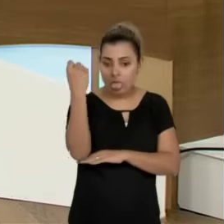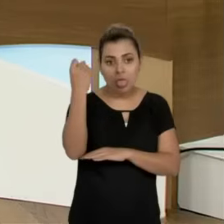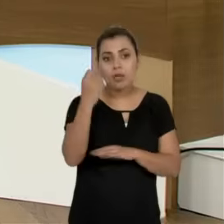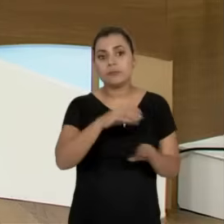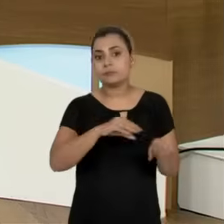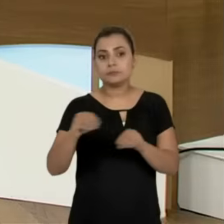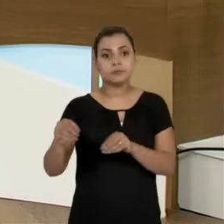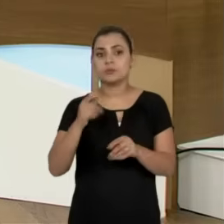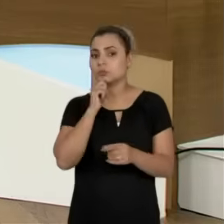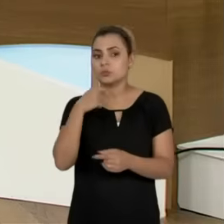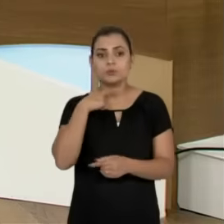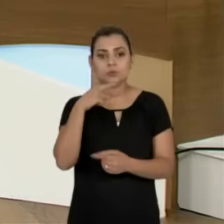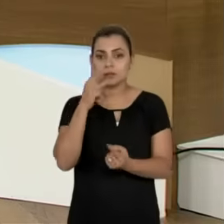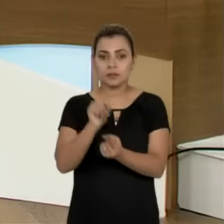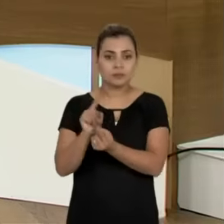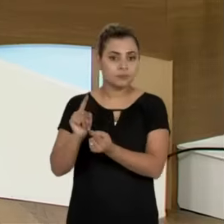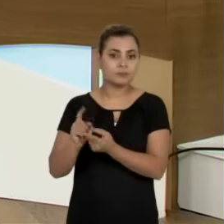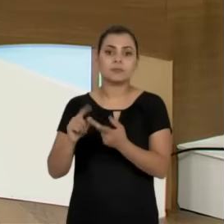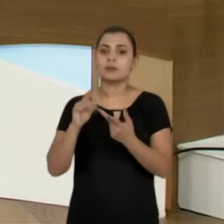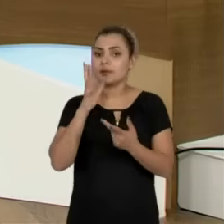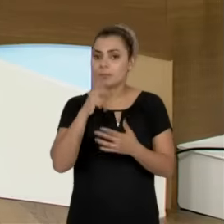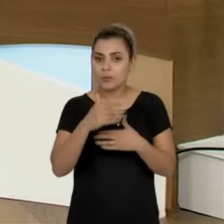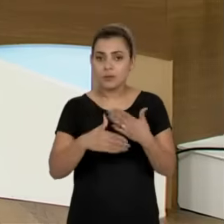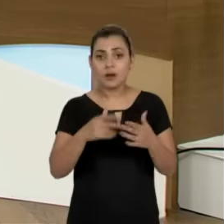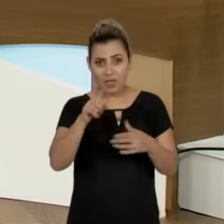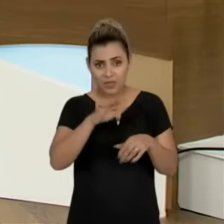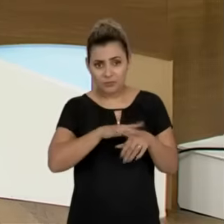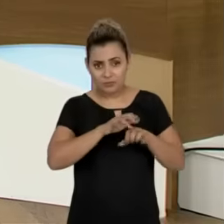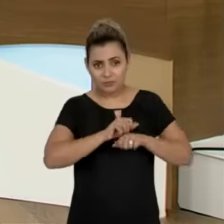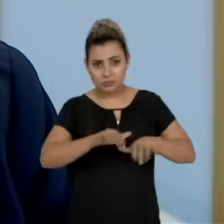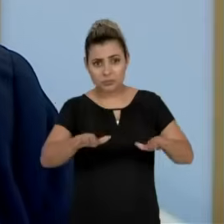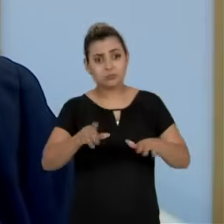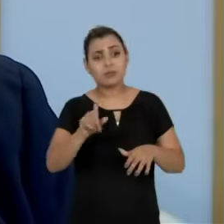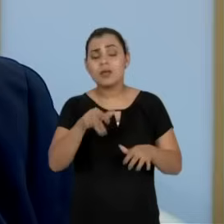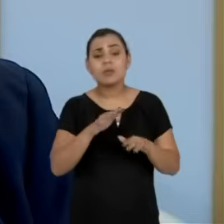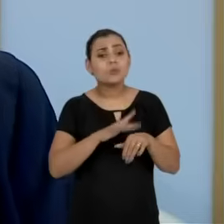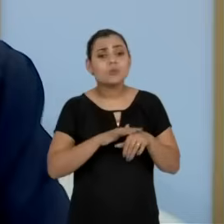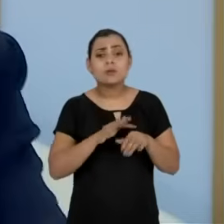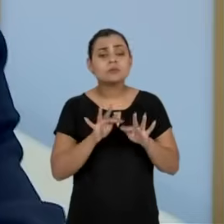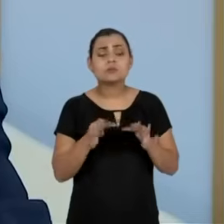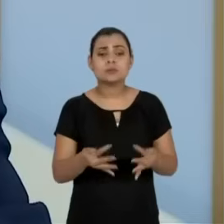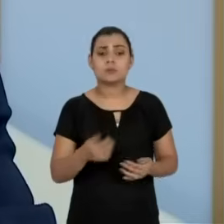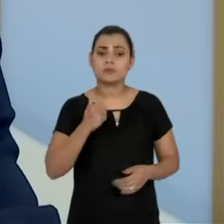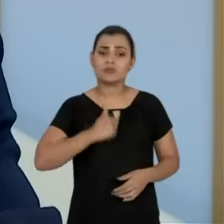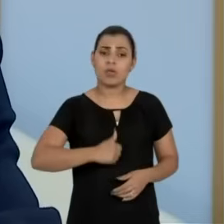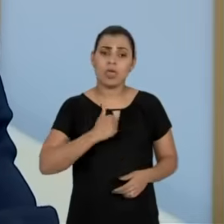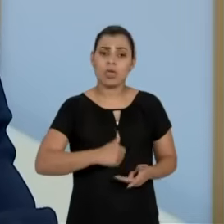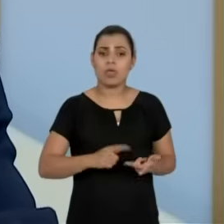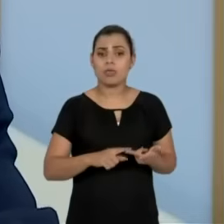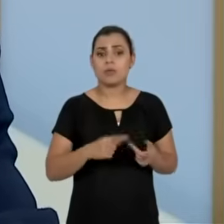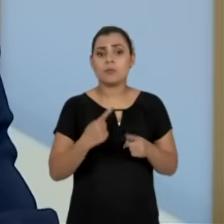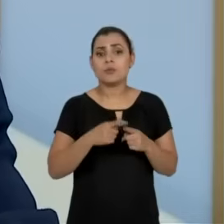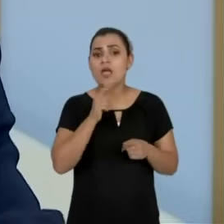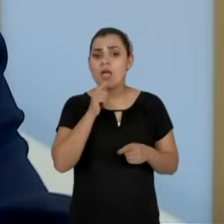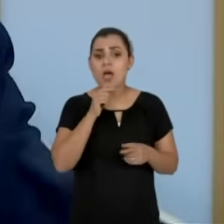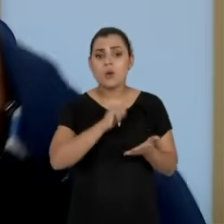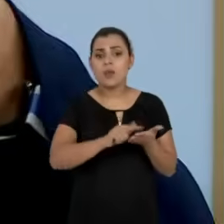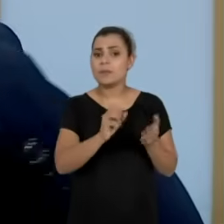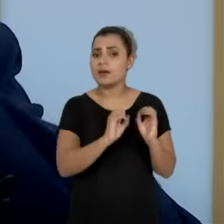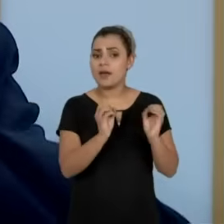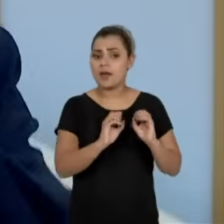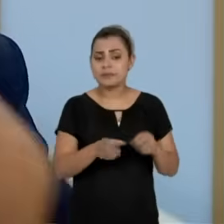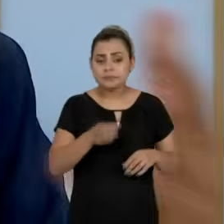consegue consultas, demora. São doenças infectocontagiosas, São imagino. doenças muito simples, diarreia porque toma água sem tratar e a